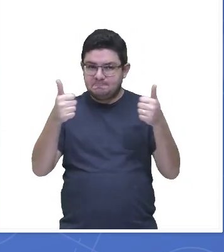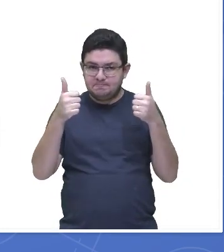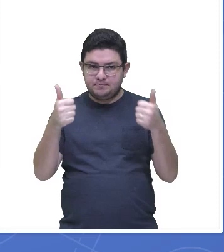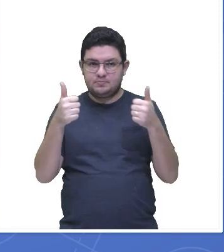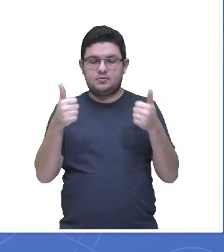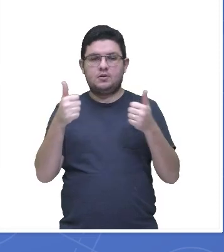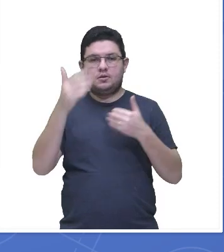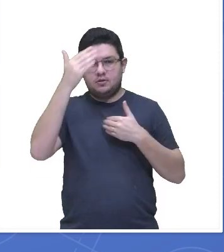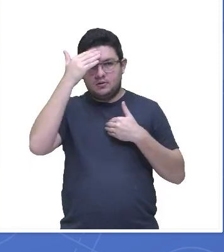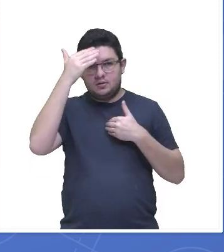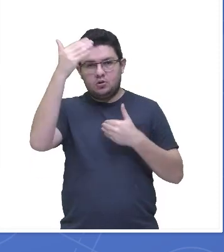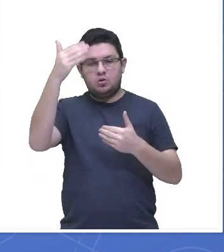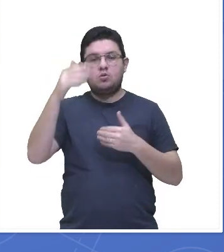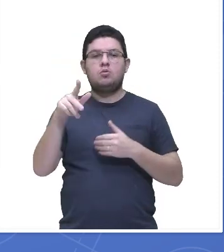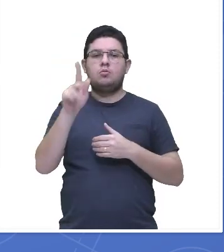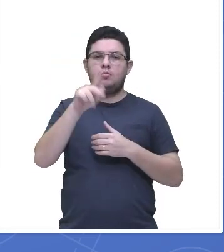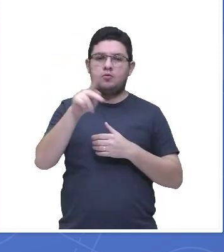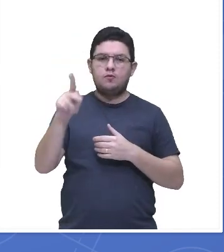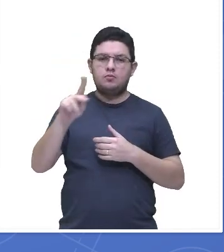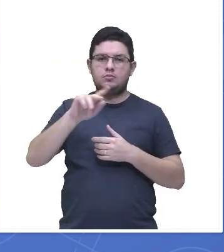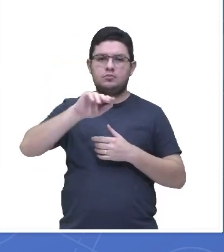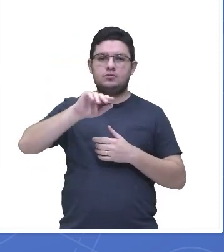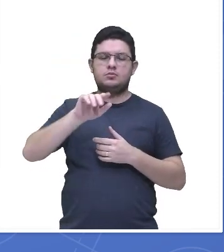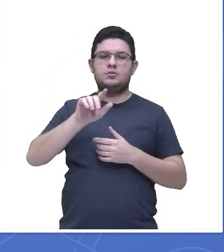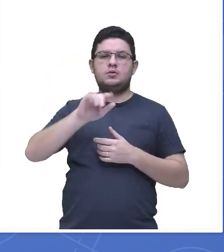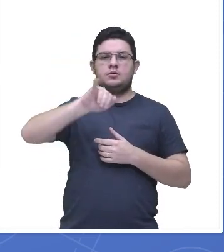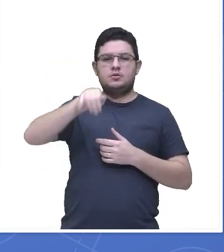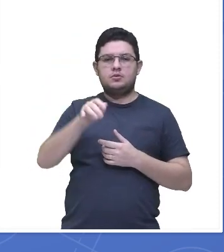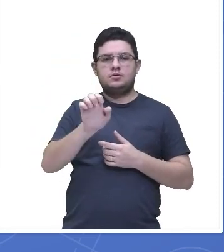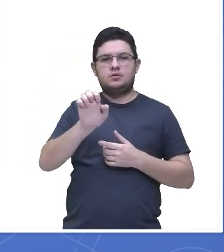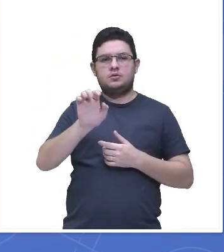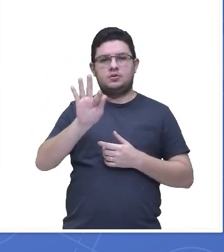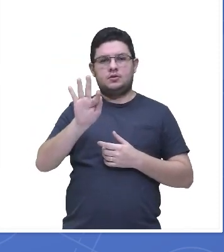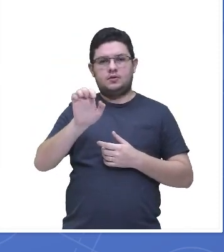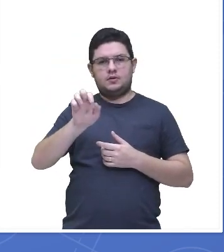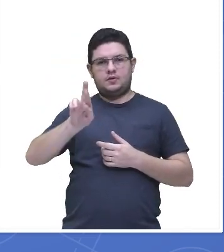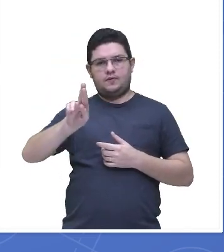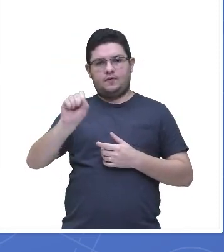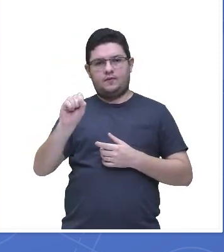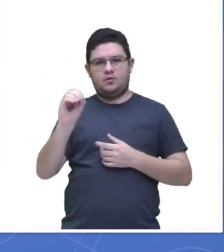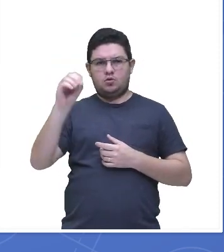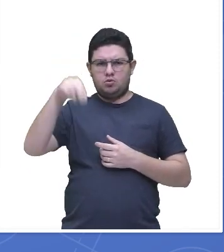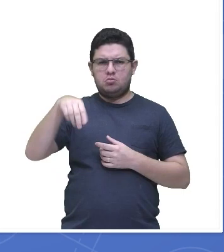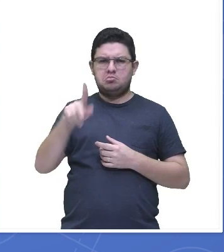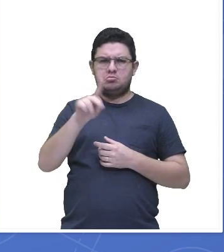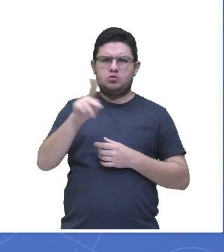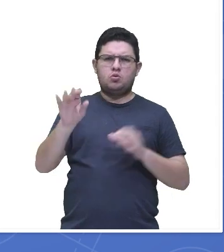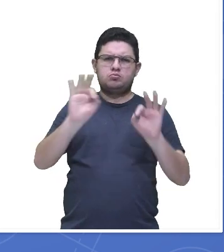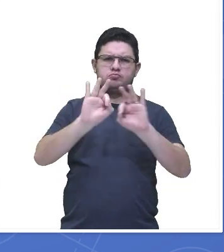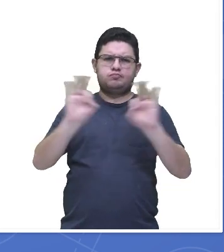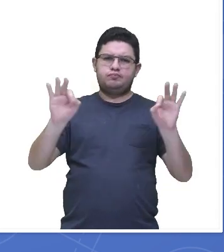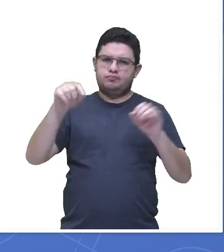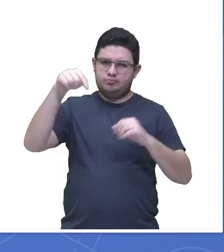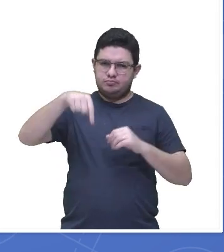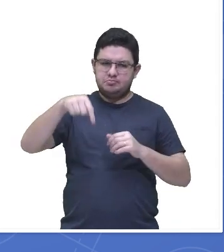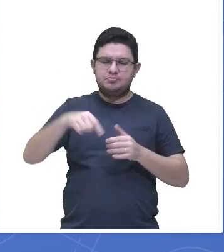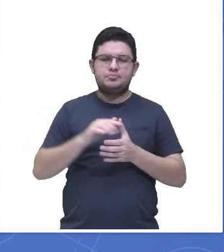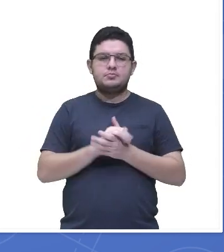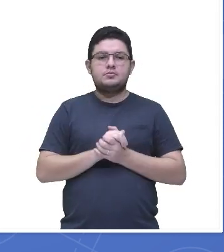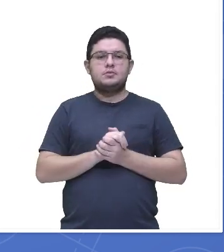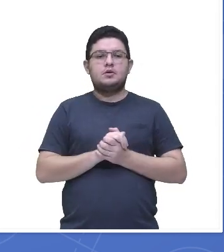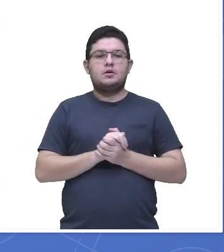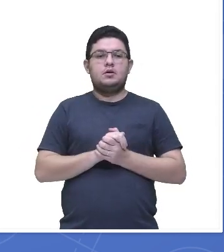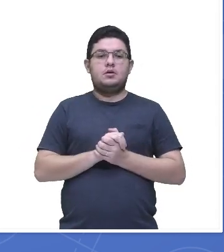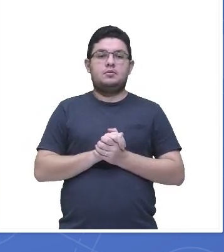bem. Agradeço aí a participação do professor Jefferson, um ótimo professor aqui do nosso Centro de Mídias, falando aí sobre essa questão